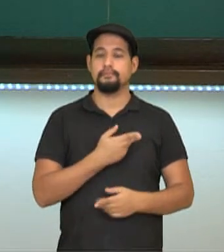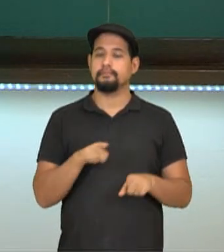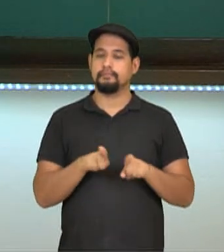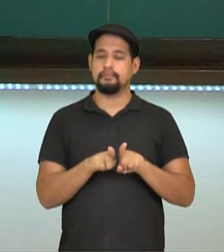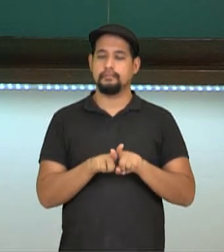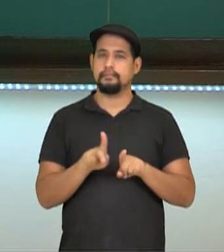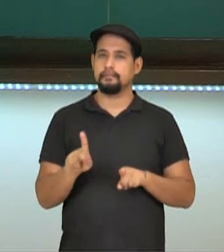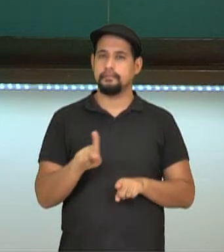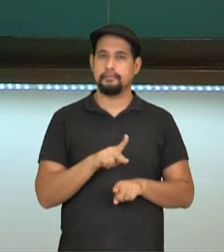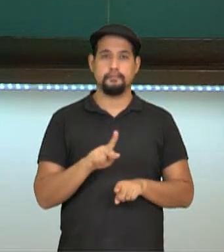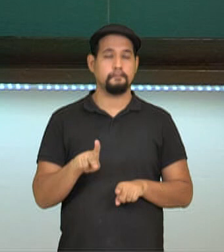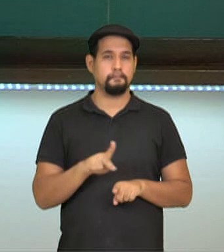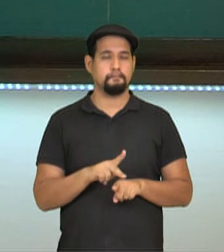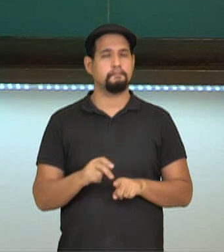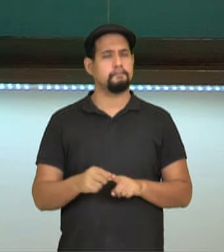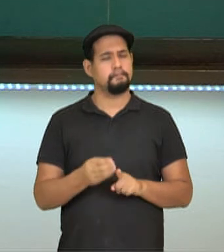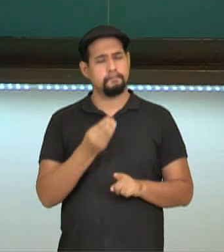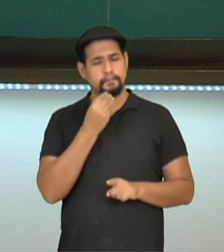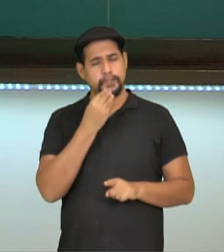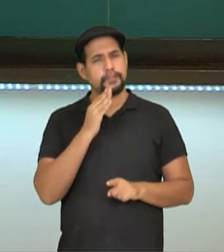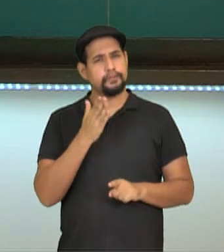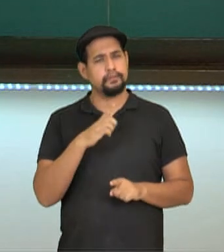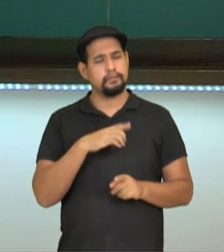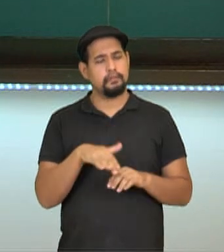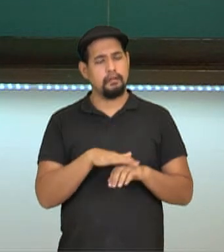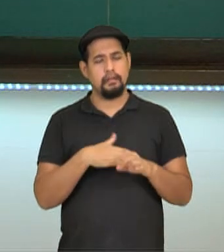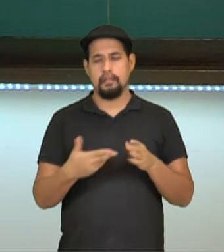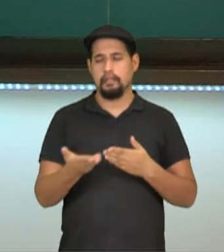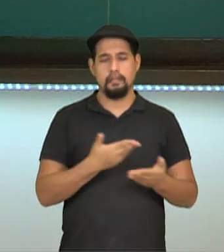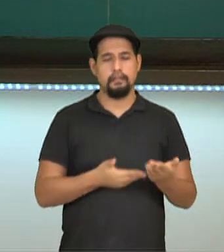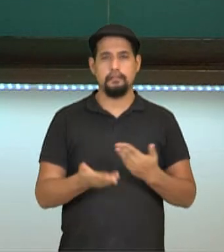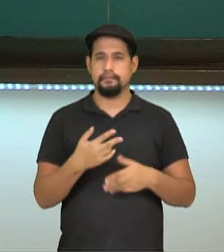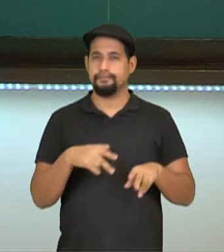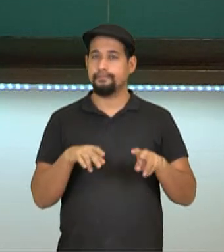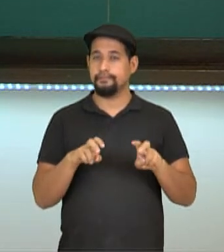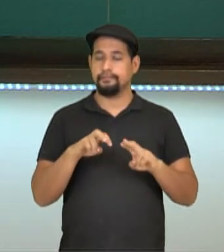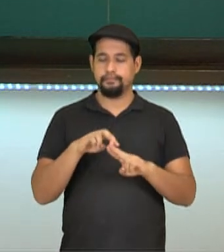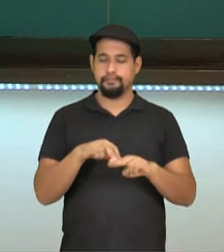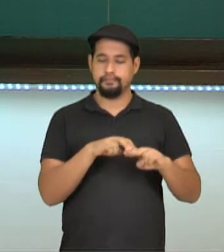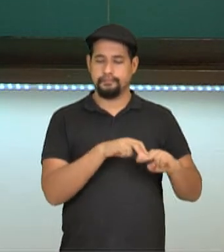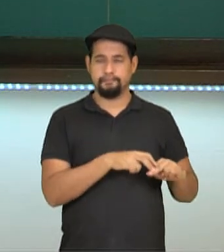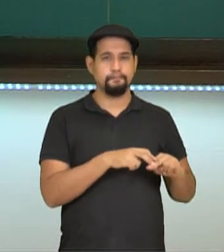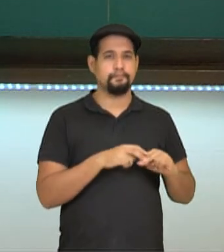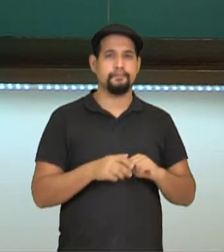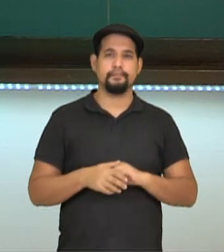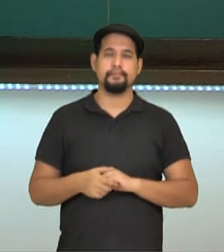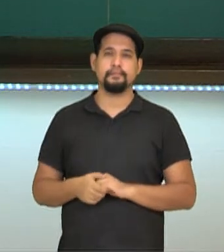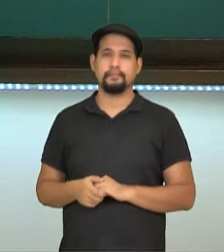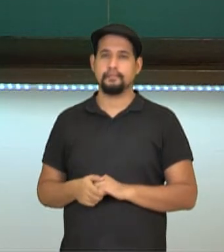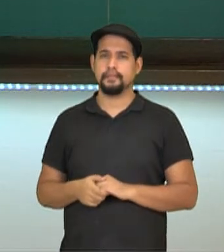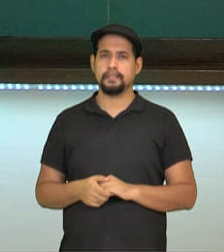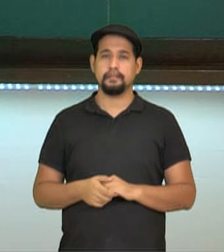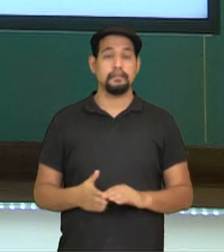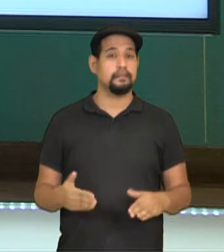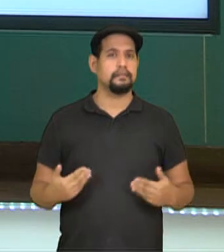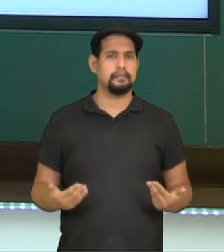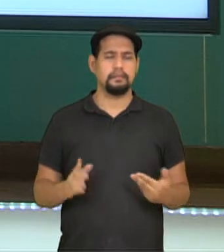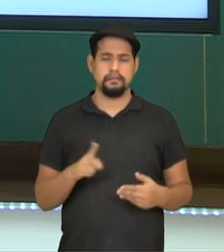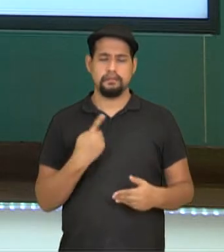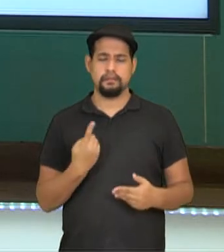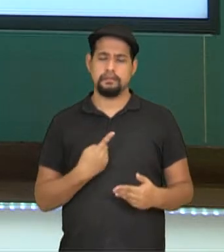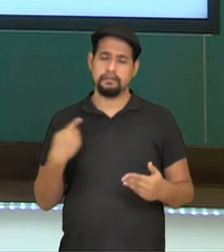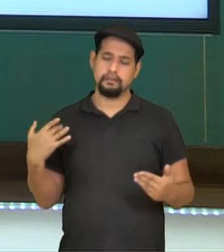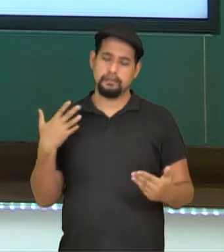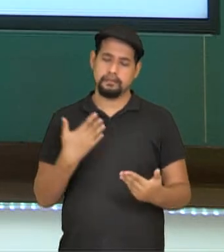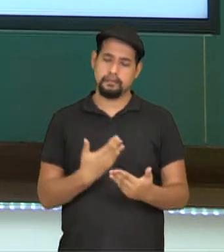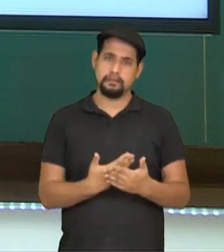professor aí na primeira oportunidade, quando vocês estiverem conversando sobre o skate, ok? Então, olha só, vamos continuar a